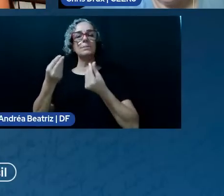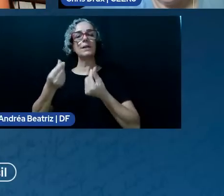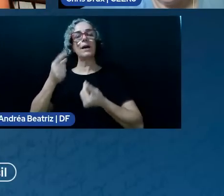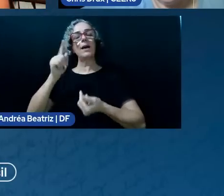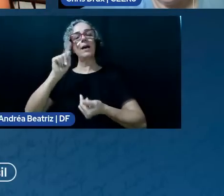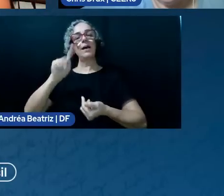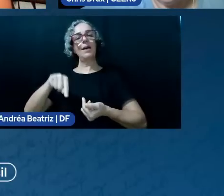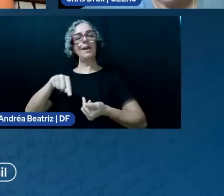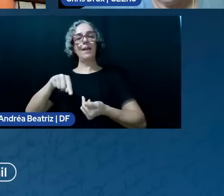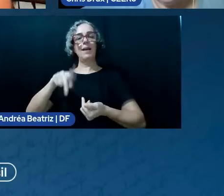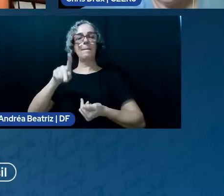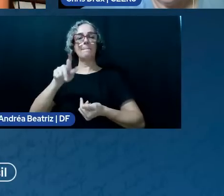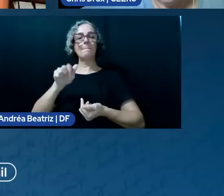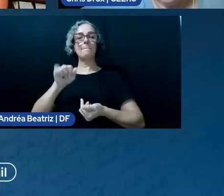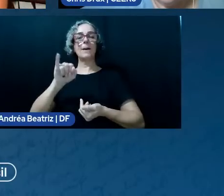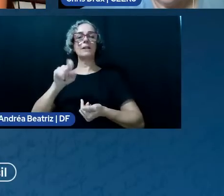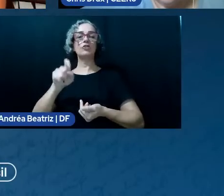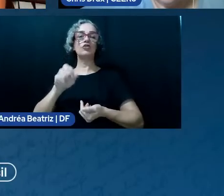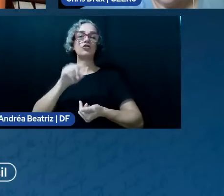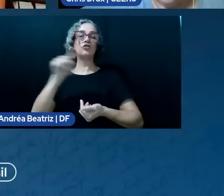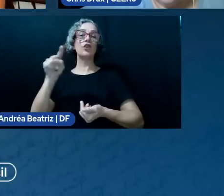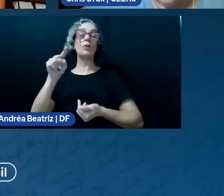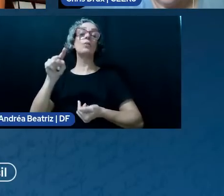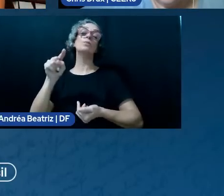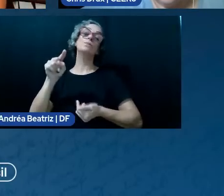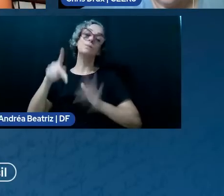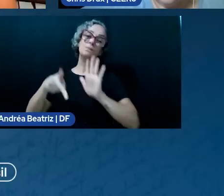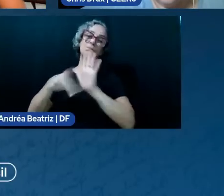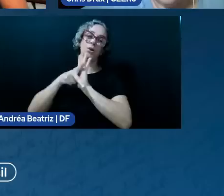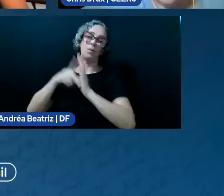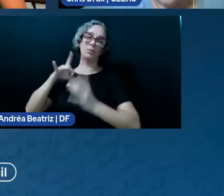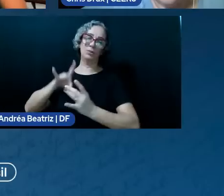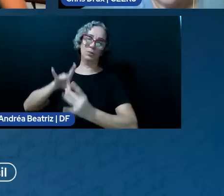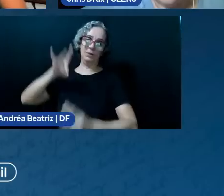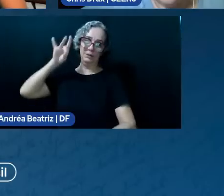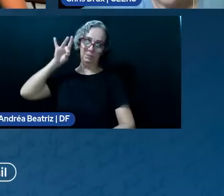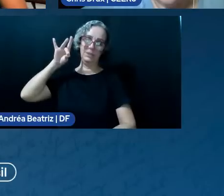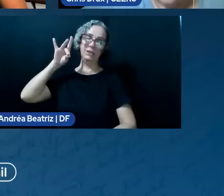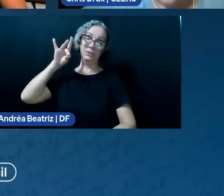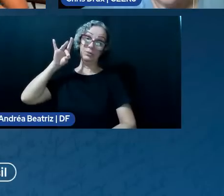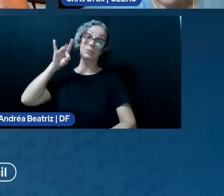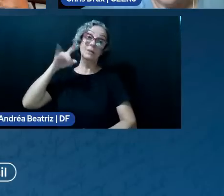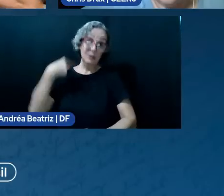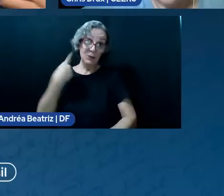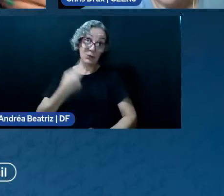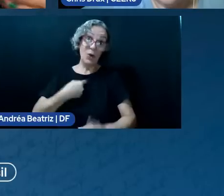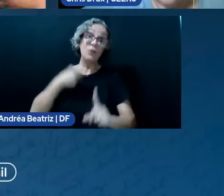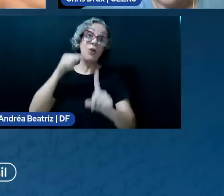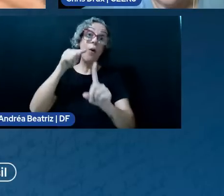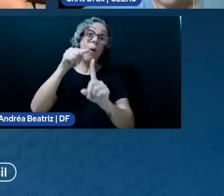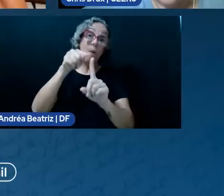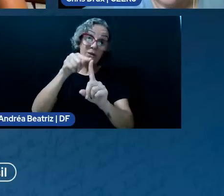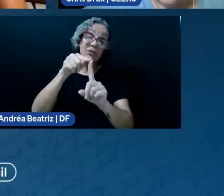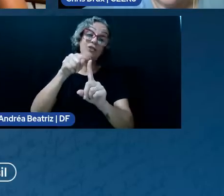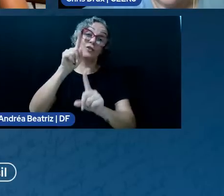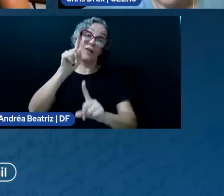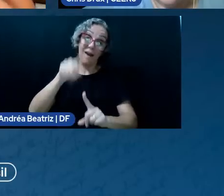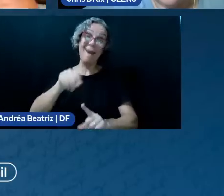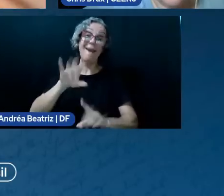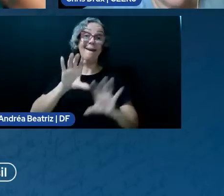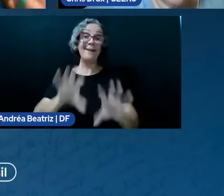nossa meta, esse é o nosso objetivo de sermos ligados